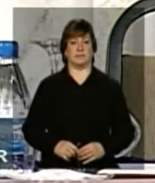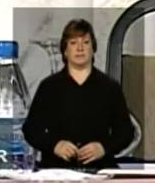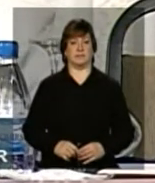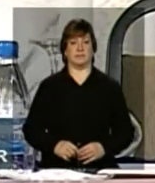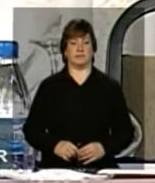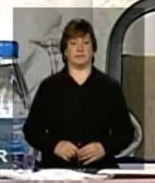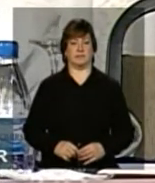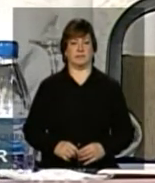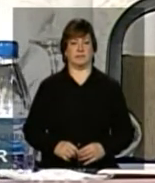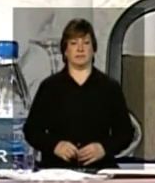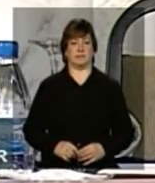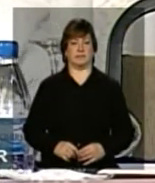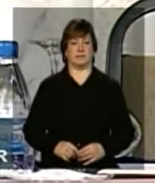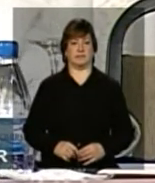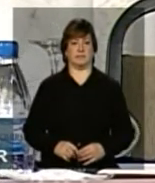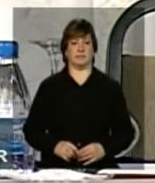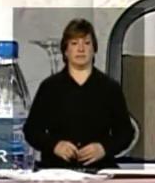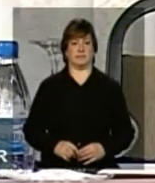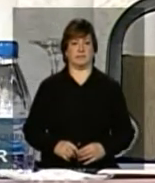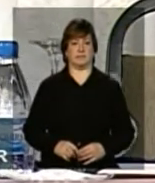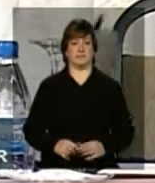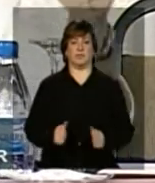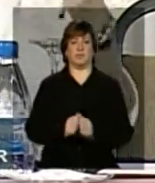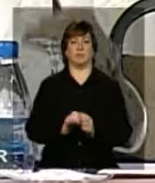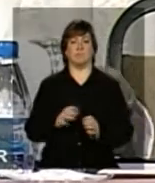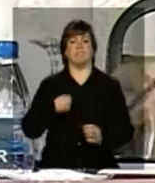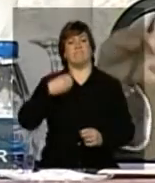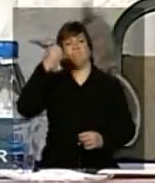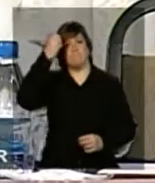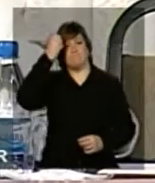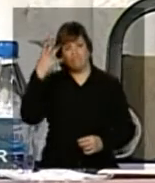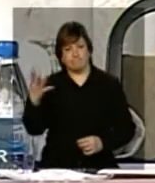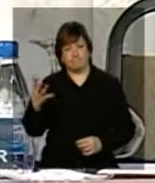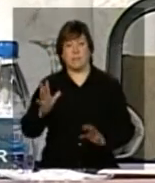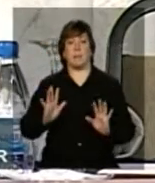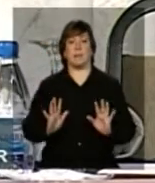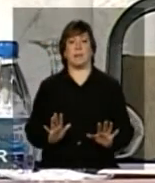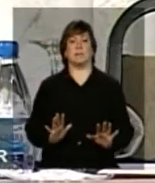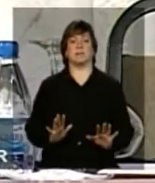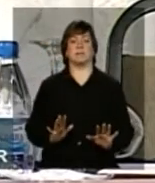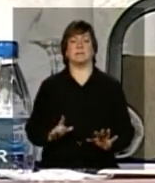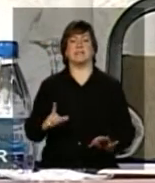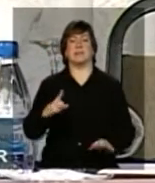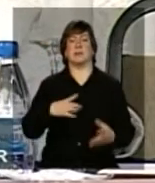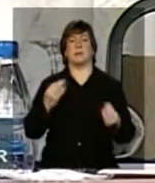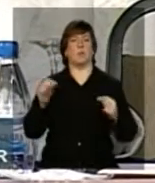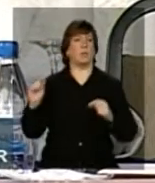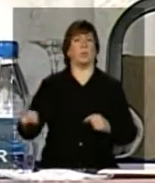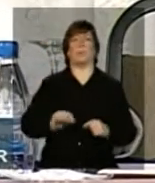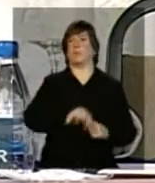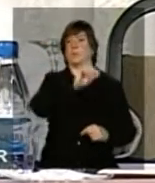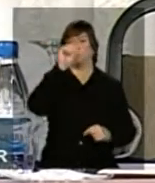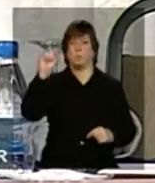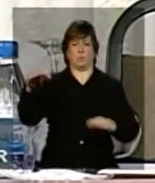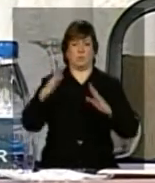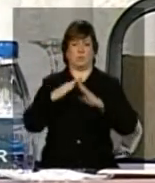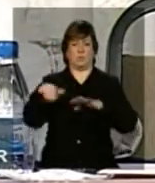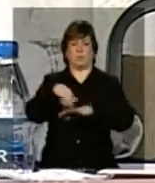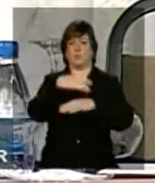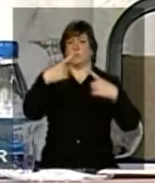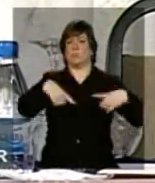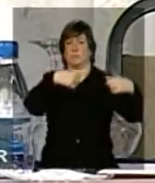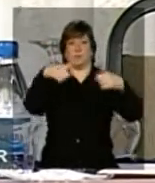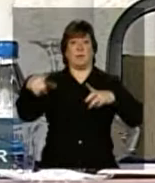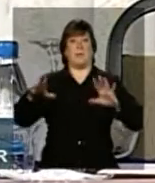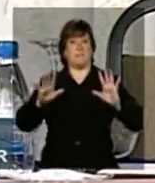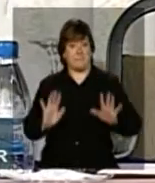junto, me esqueci, mas tem uma, é muito lugar, é muito endereço,